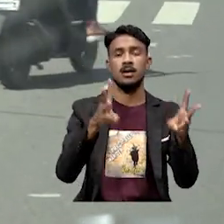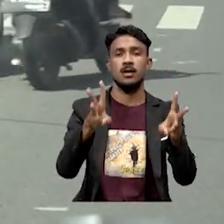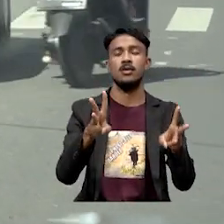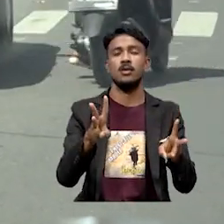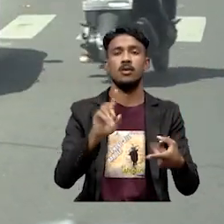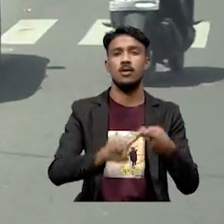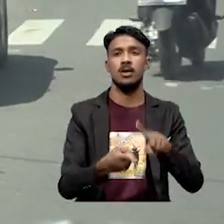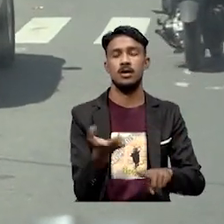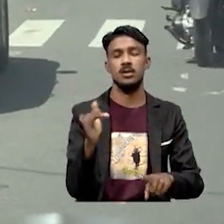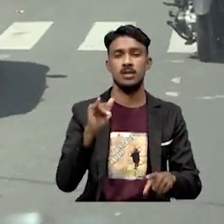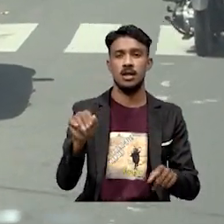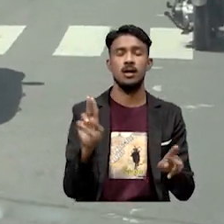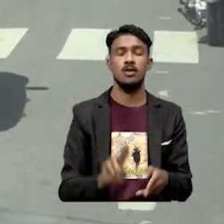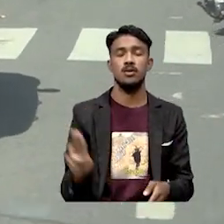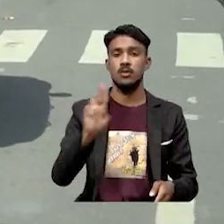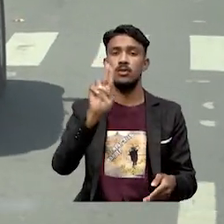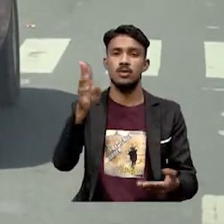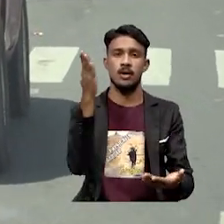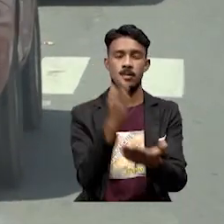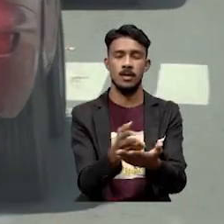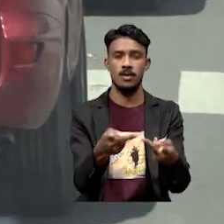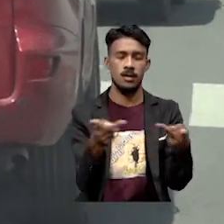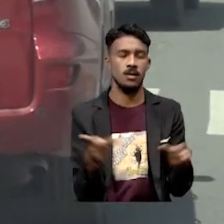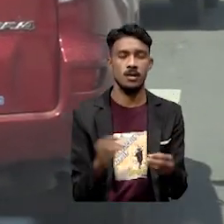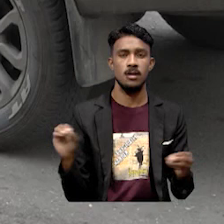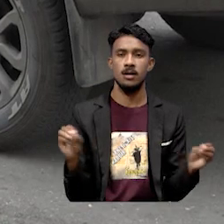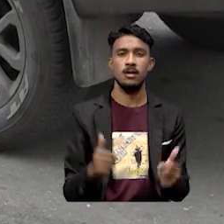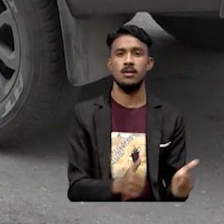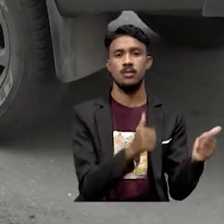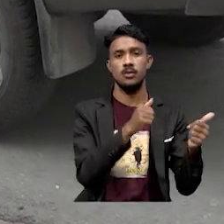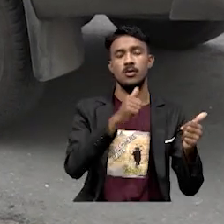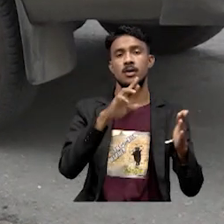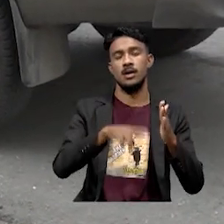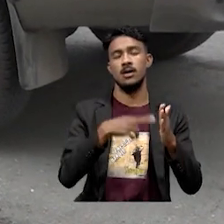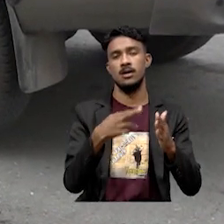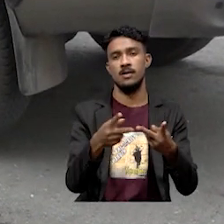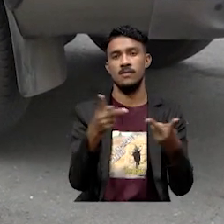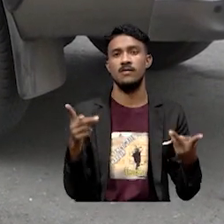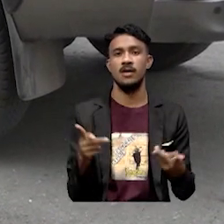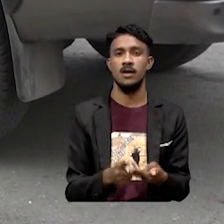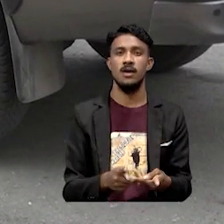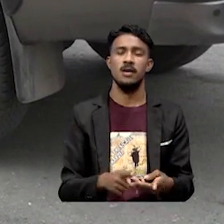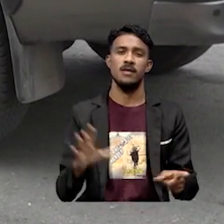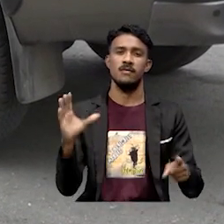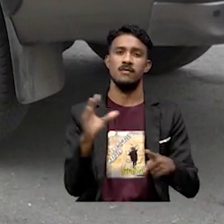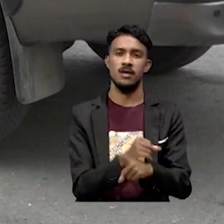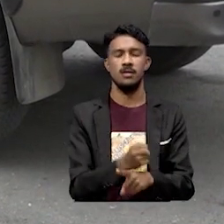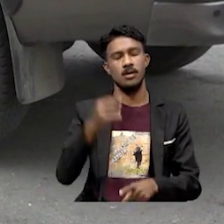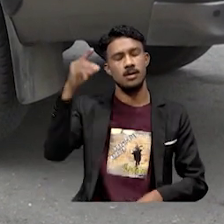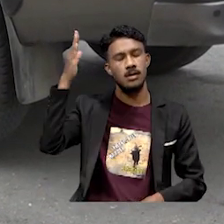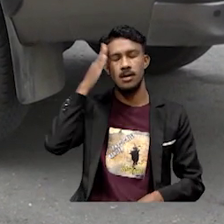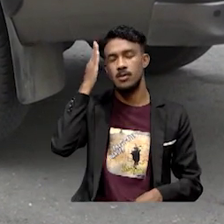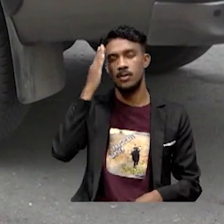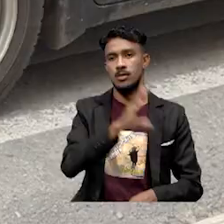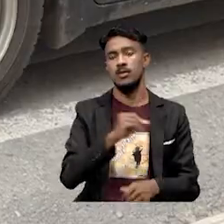utiliza paraja sira la tu ni ne fatin tan primero ansan italian falta de consciencia segundo si dau